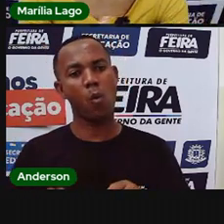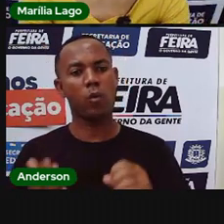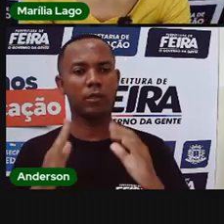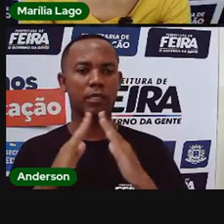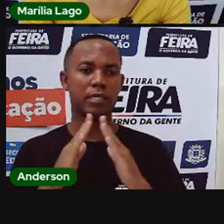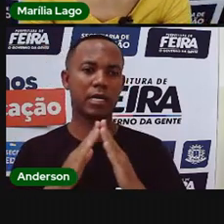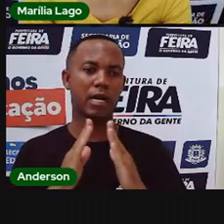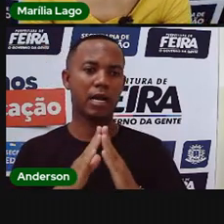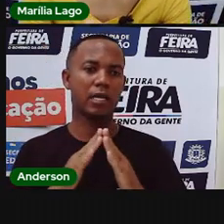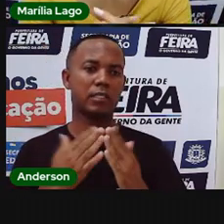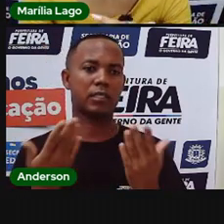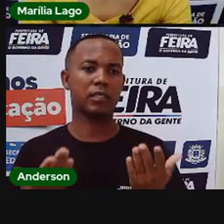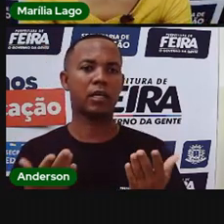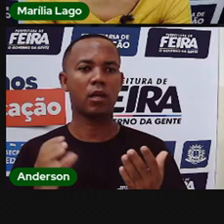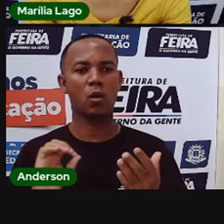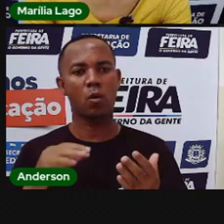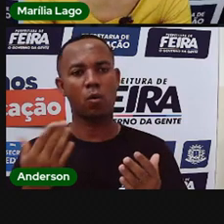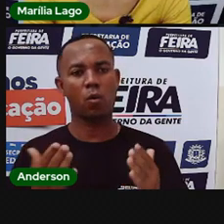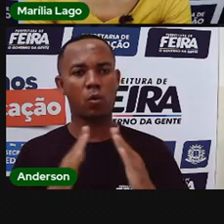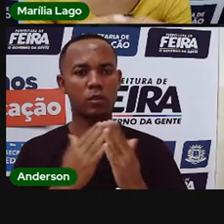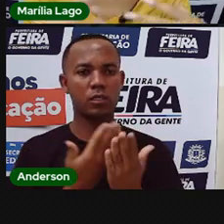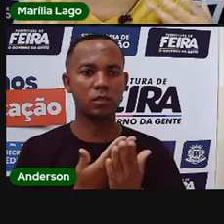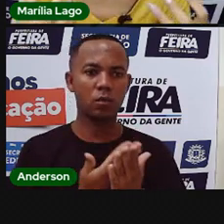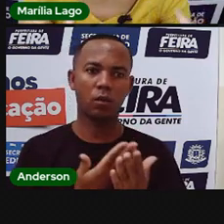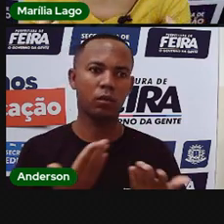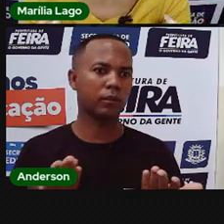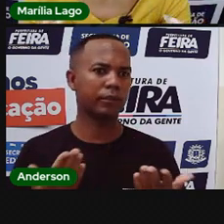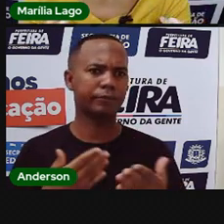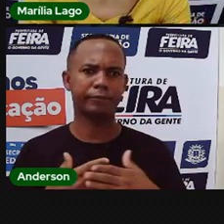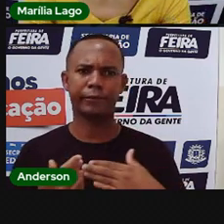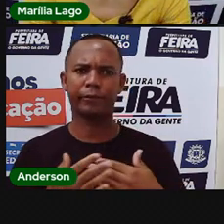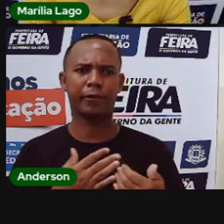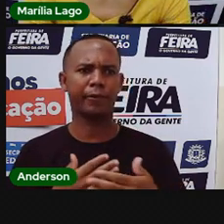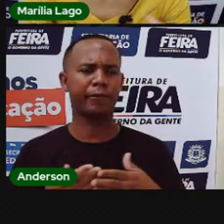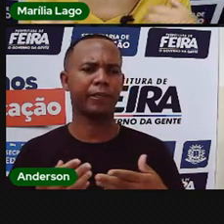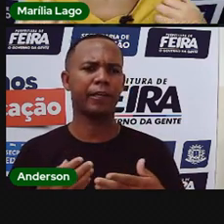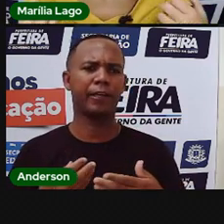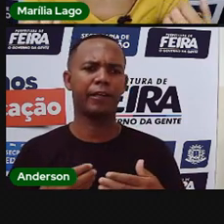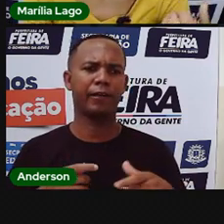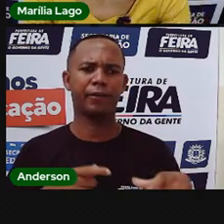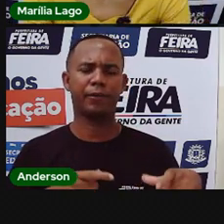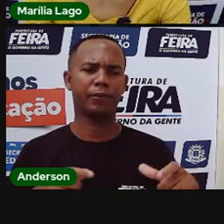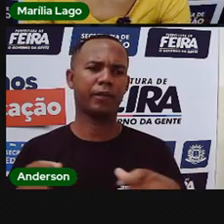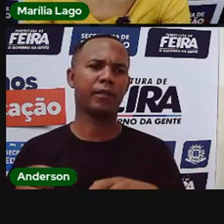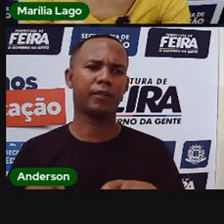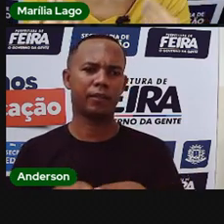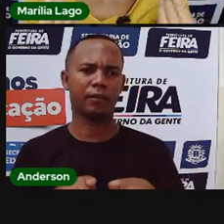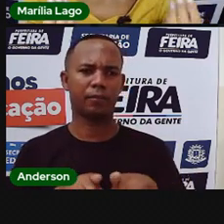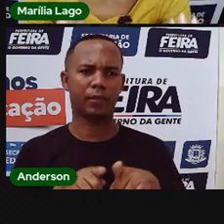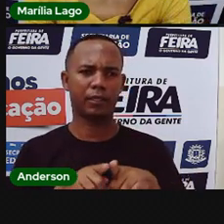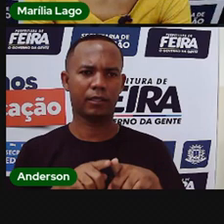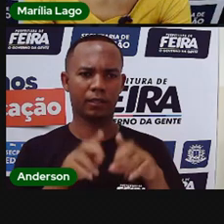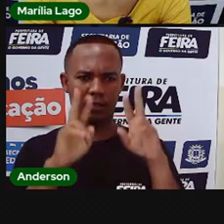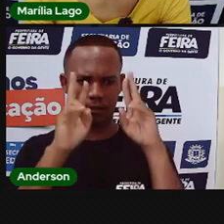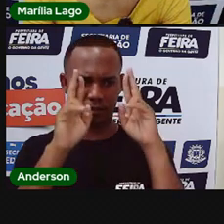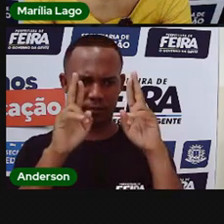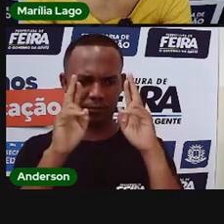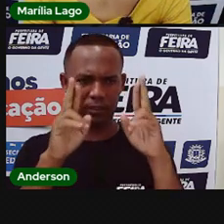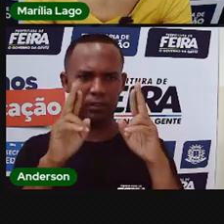escola, né? Sempre importante a gente estar respeitando o outro, ouvindo outras